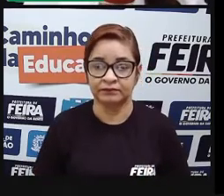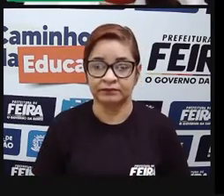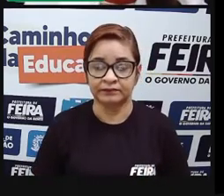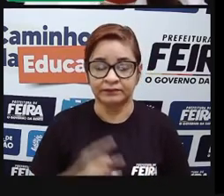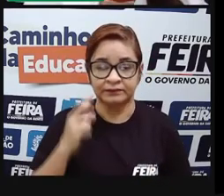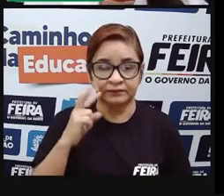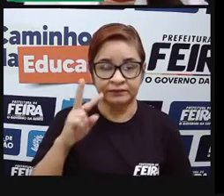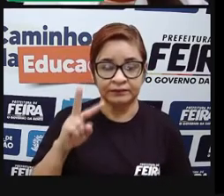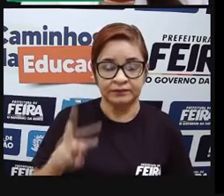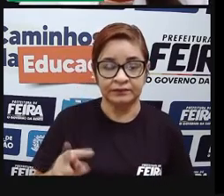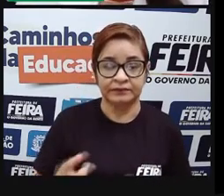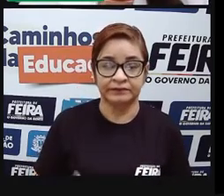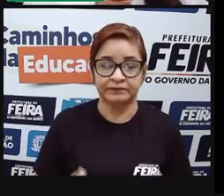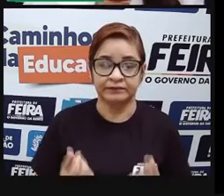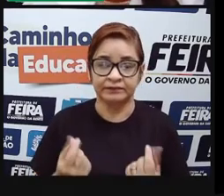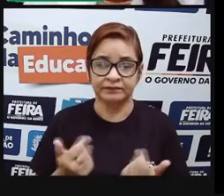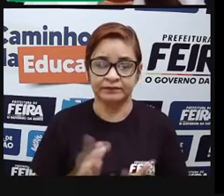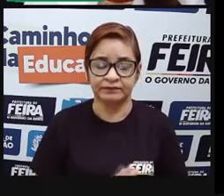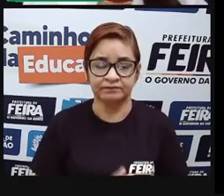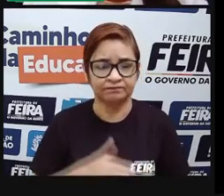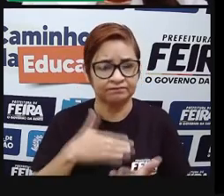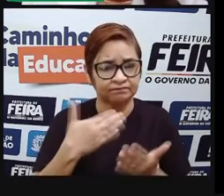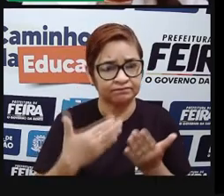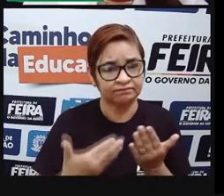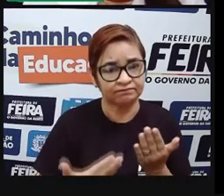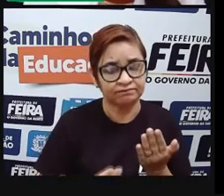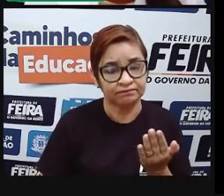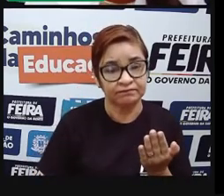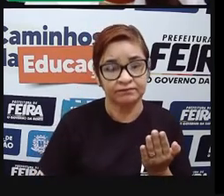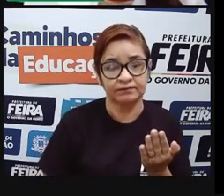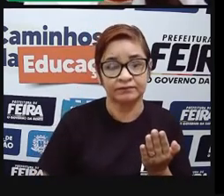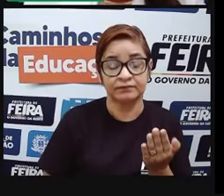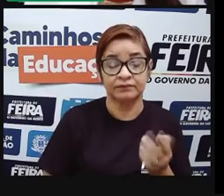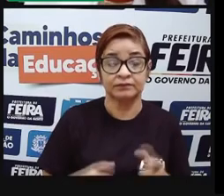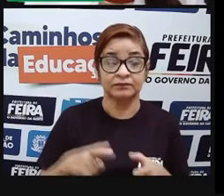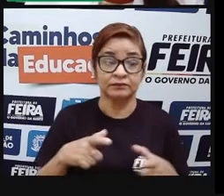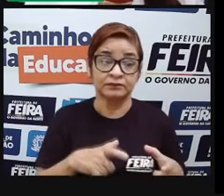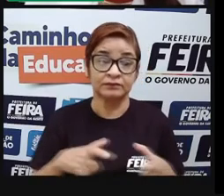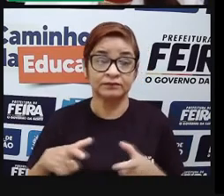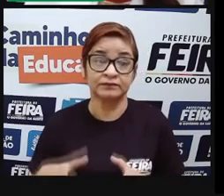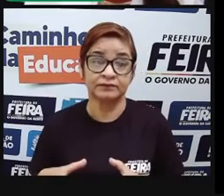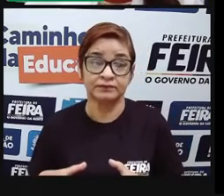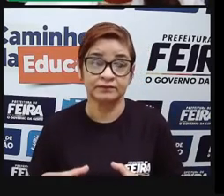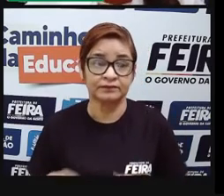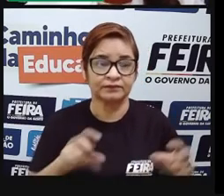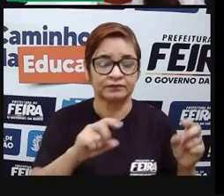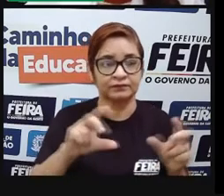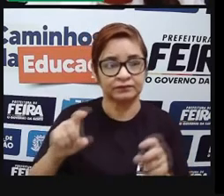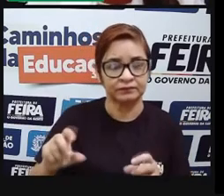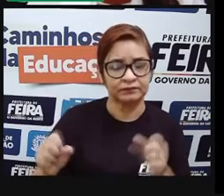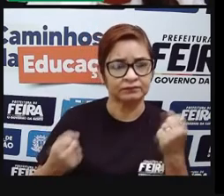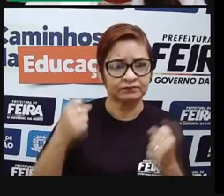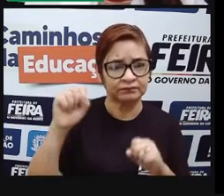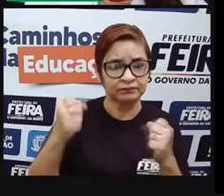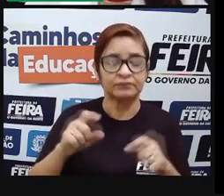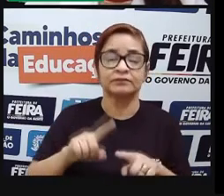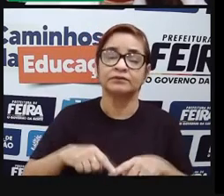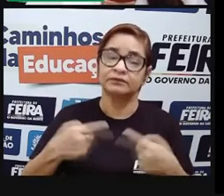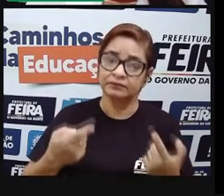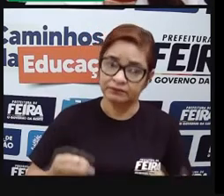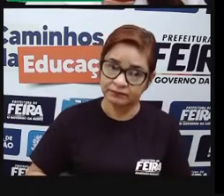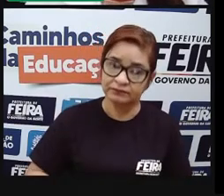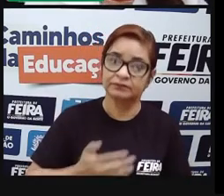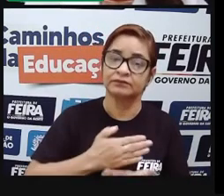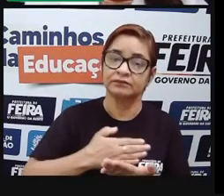fonte de Economia ela caiu ao longo do tempo ela foi dando espaço ao comércio à indústria mas ainda nós temos né